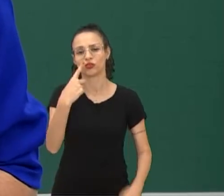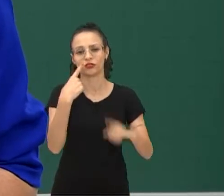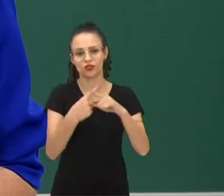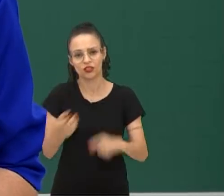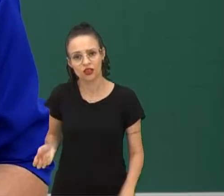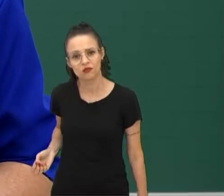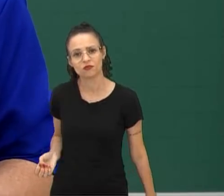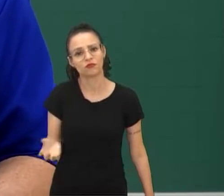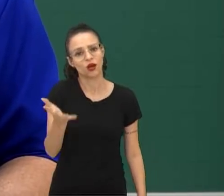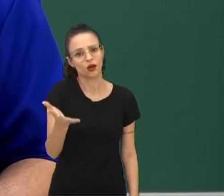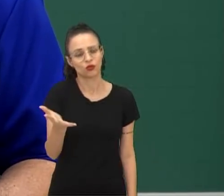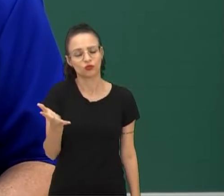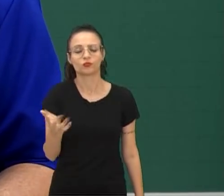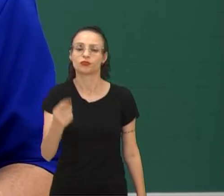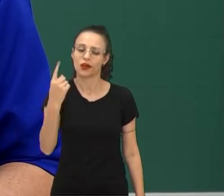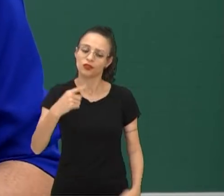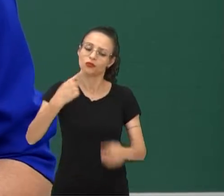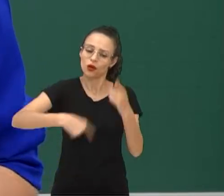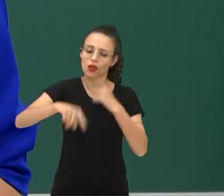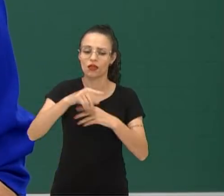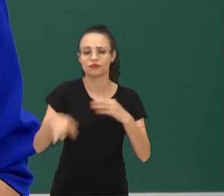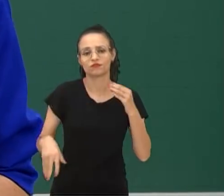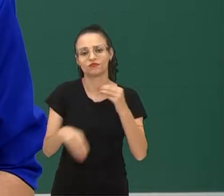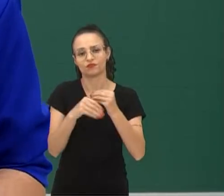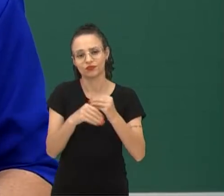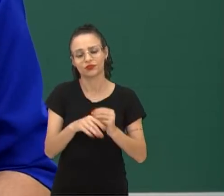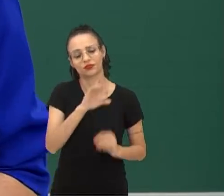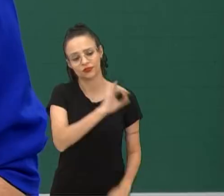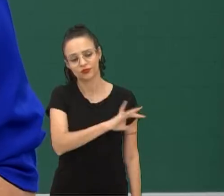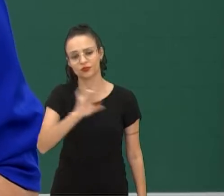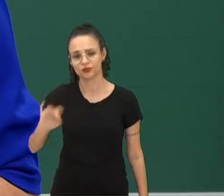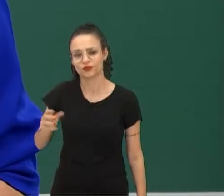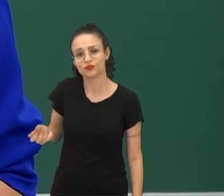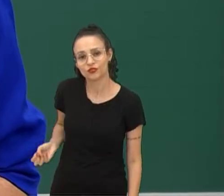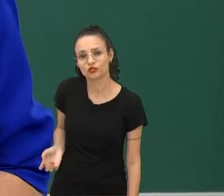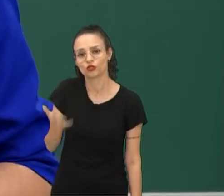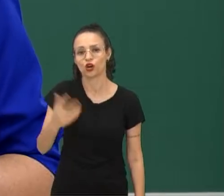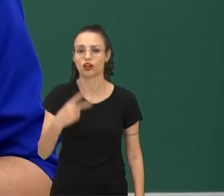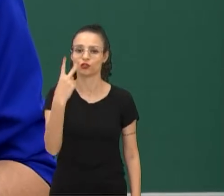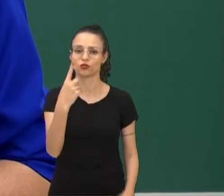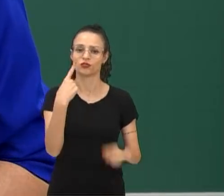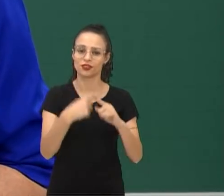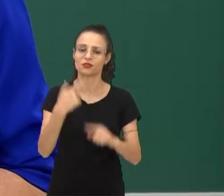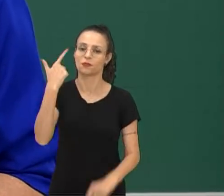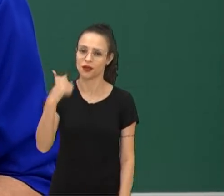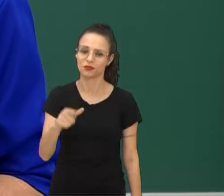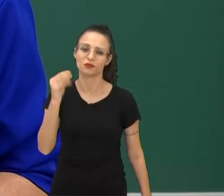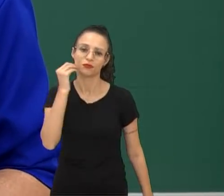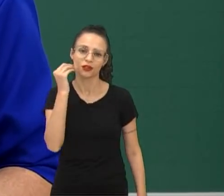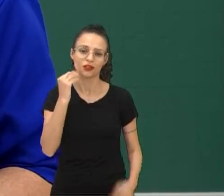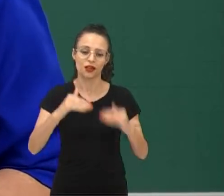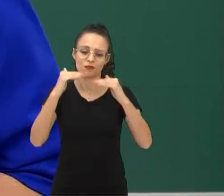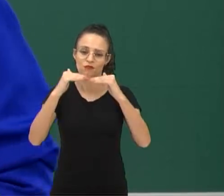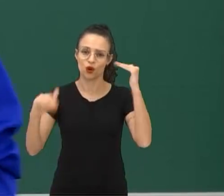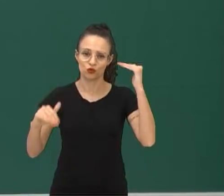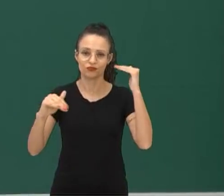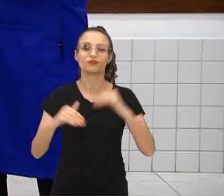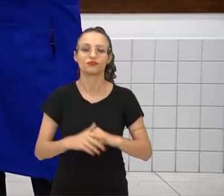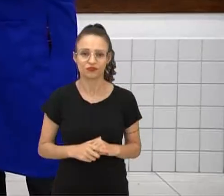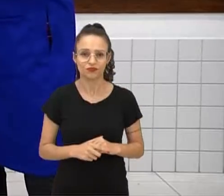dupla de arremessos, né? Como se tivesse mais uma rodada extra. Cada jogador lança 2 vezes a bola para tentar o desempate,